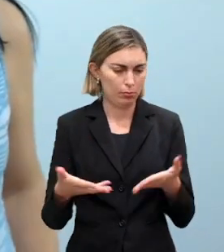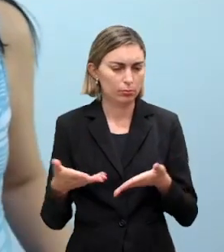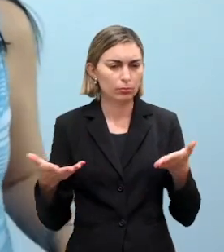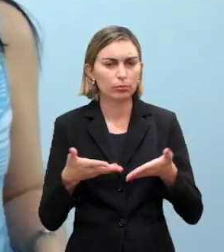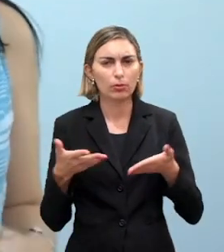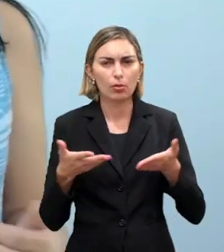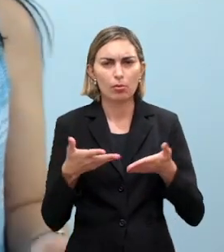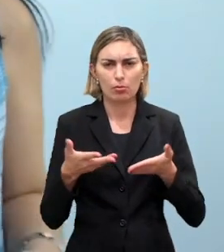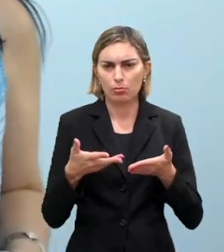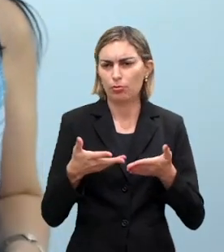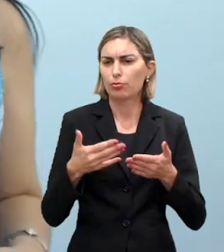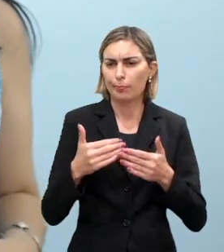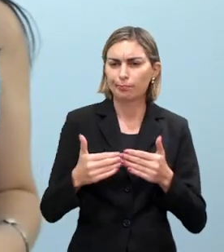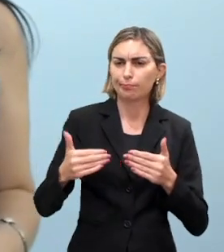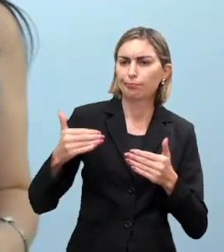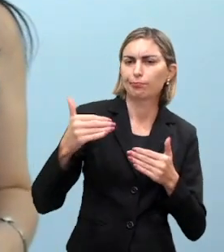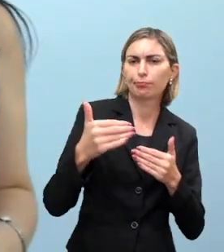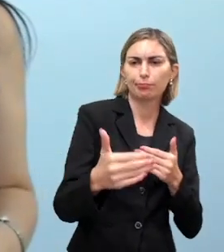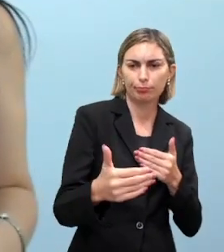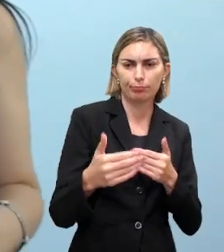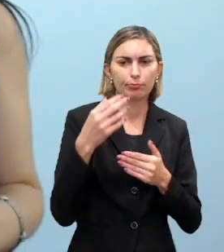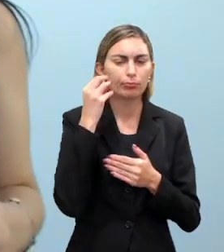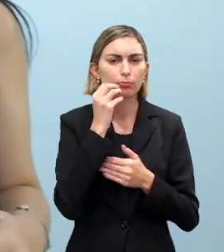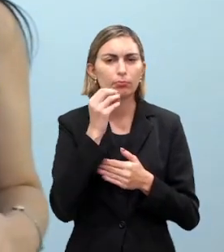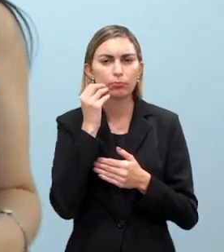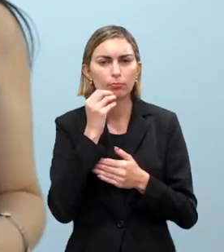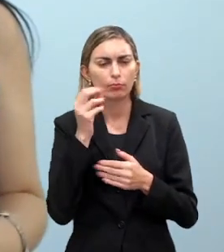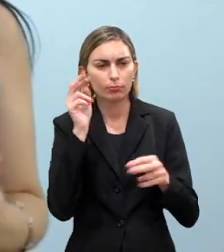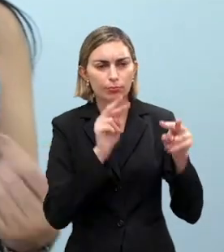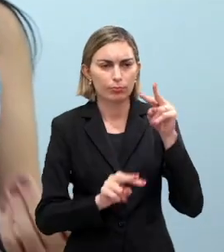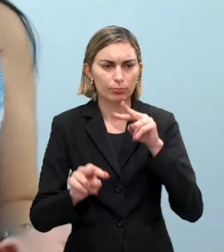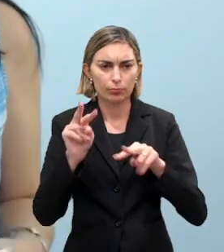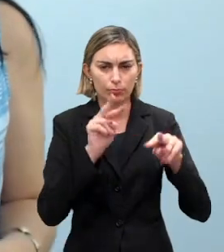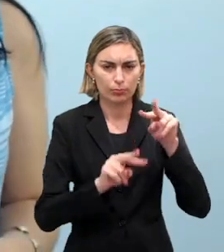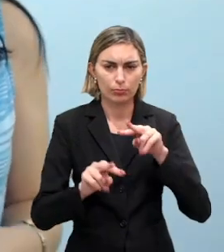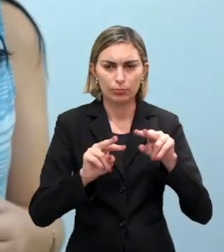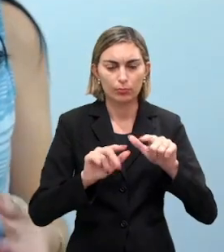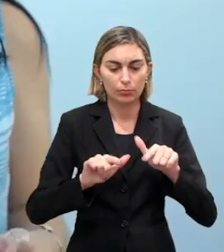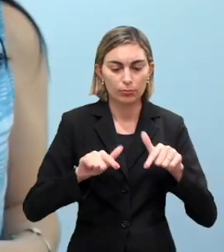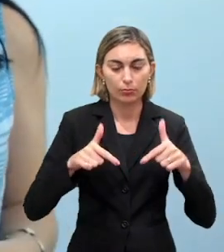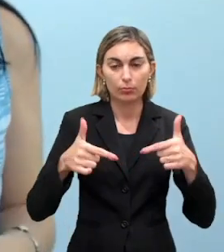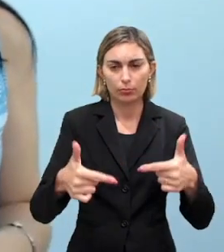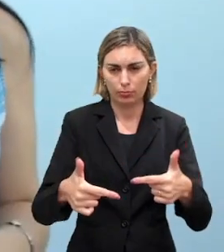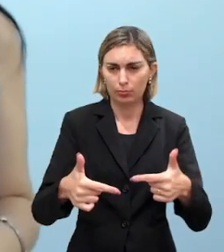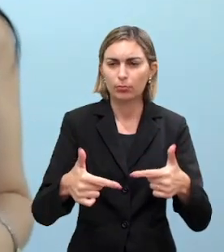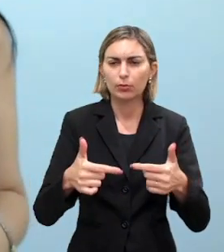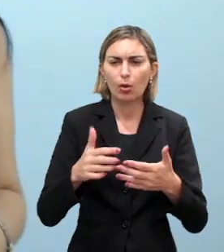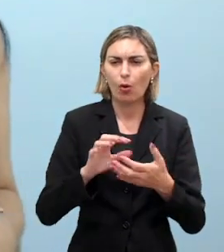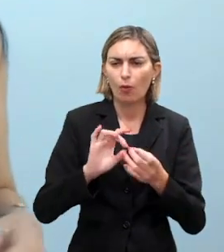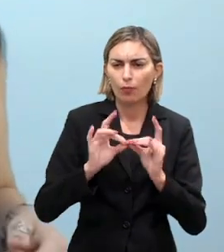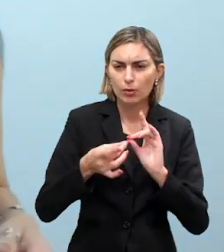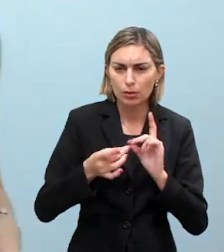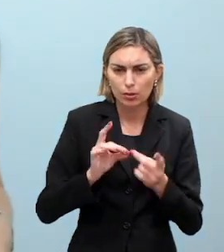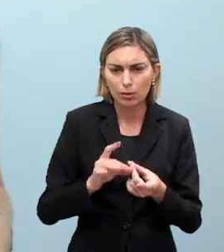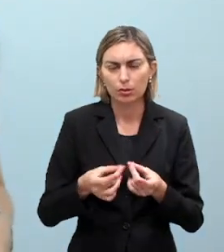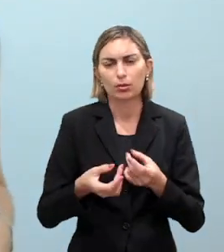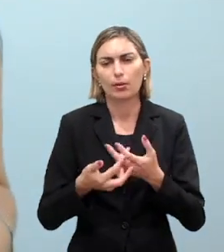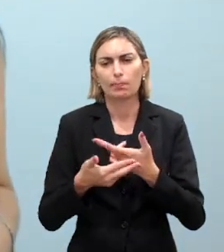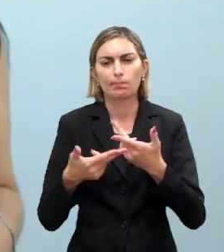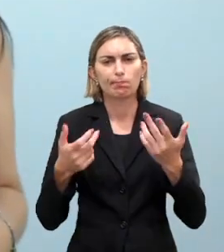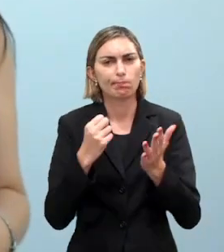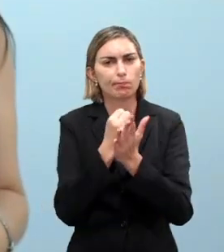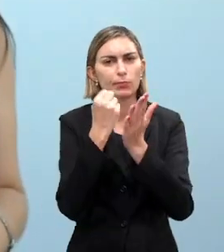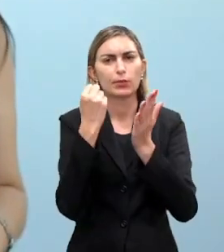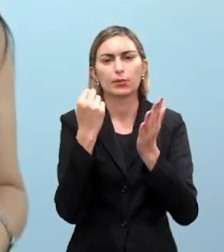vamos dar um passo a mais e tentar, né, observar aí a ação de alguns signos, de alguns símbolos, né,